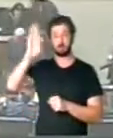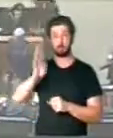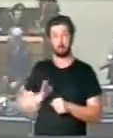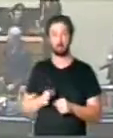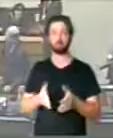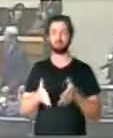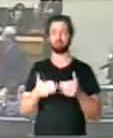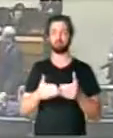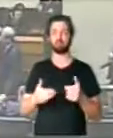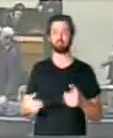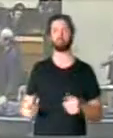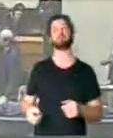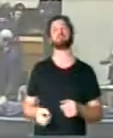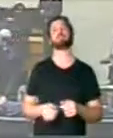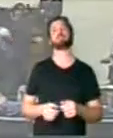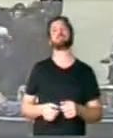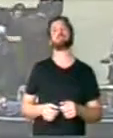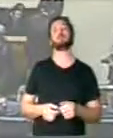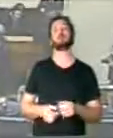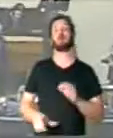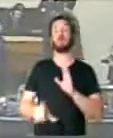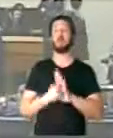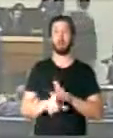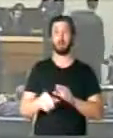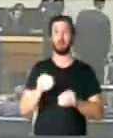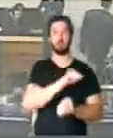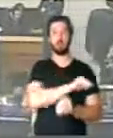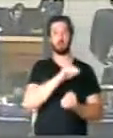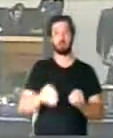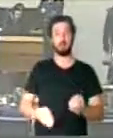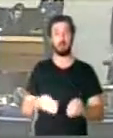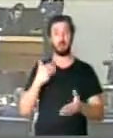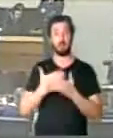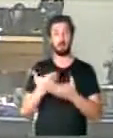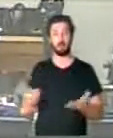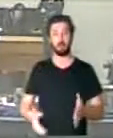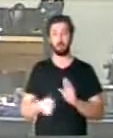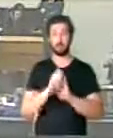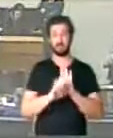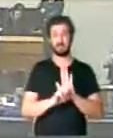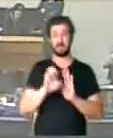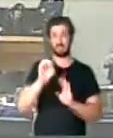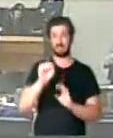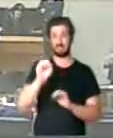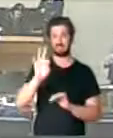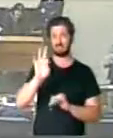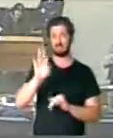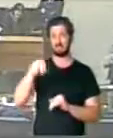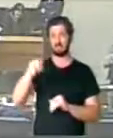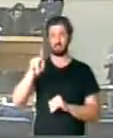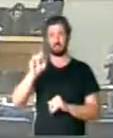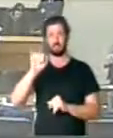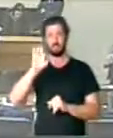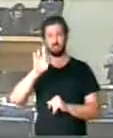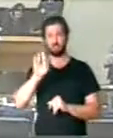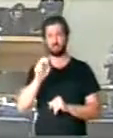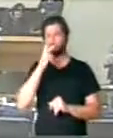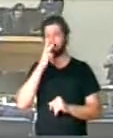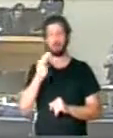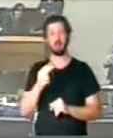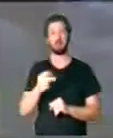Brasil clama por uma nova lei de imigração. O chamado Estatuto do Estrangeiro